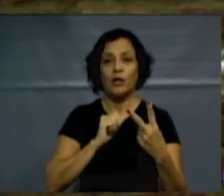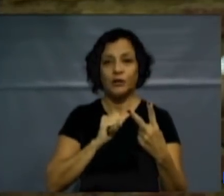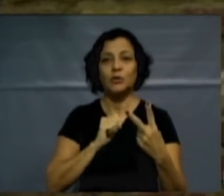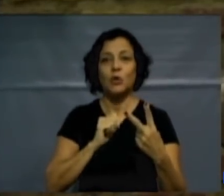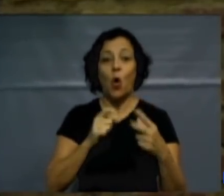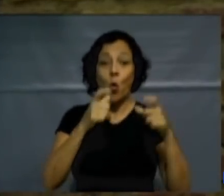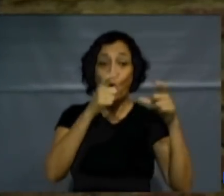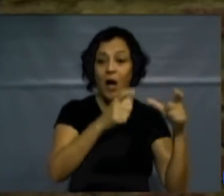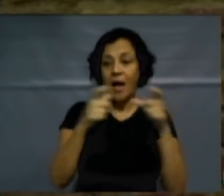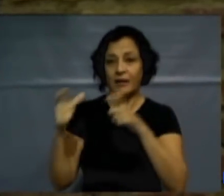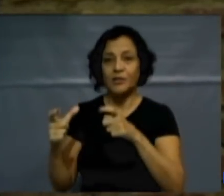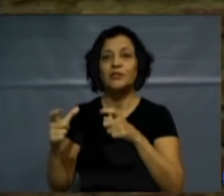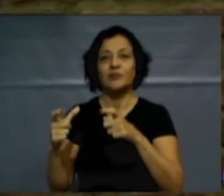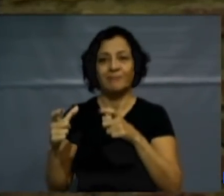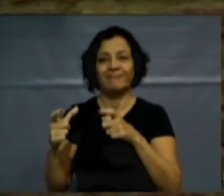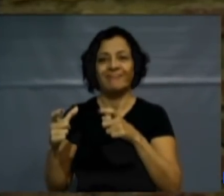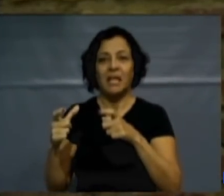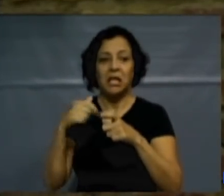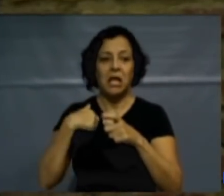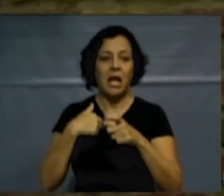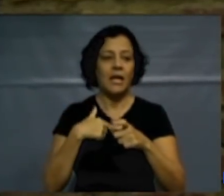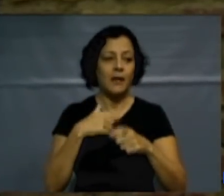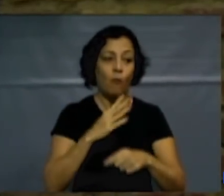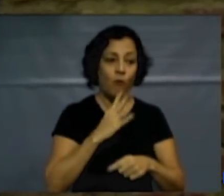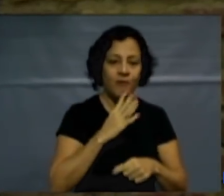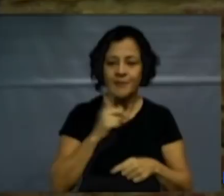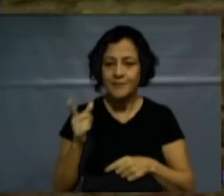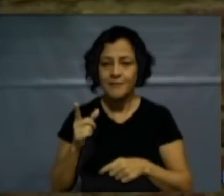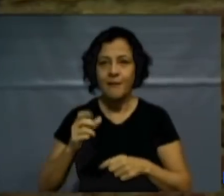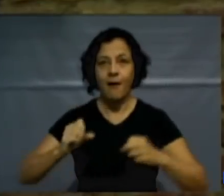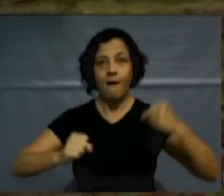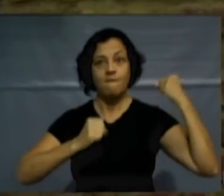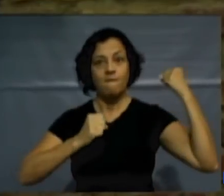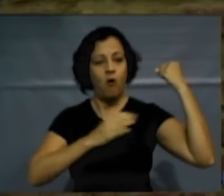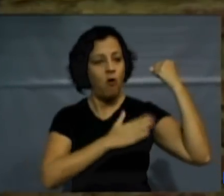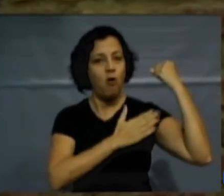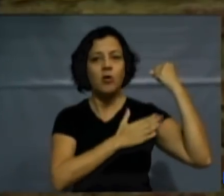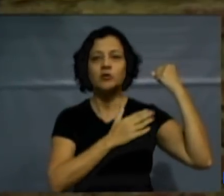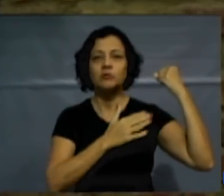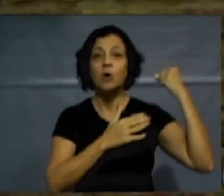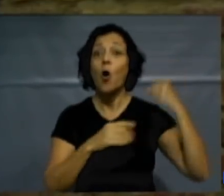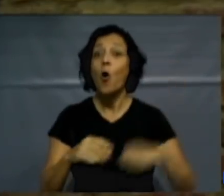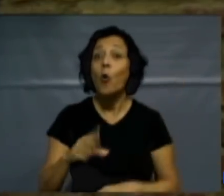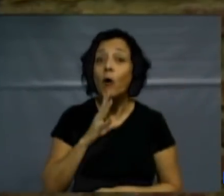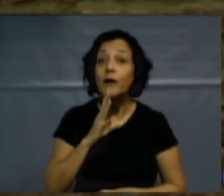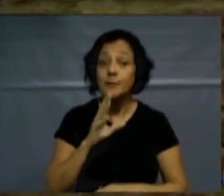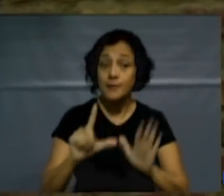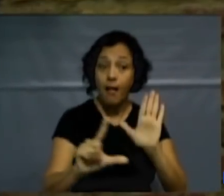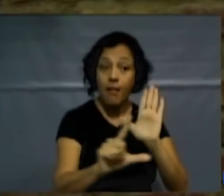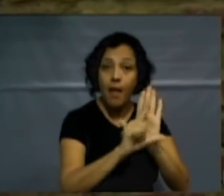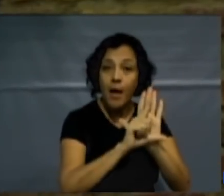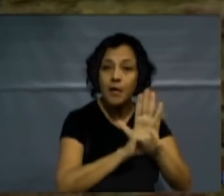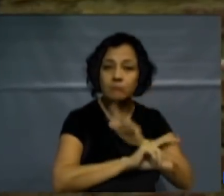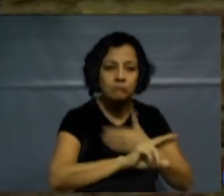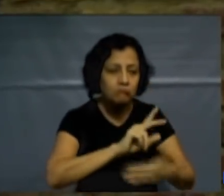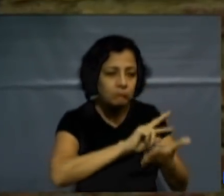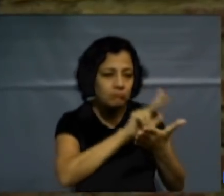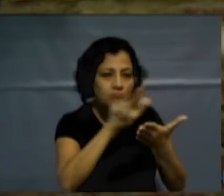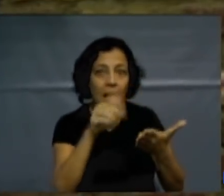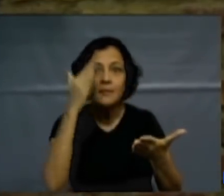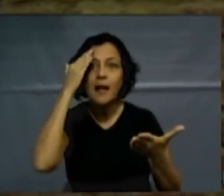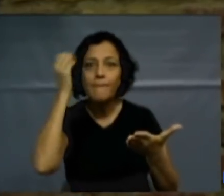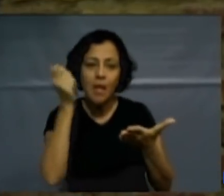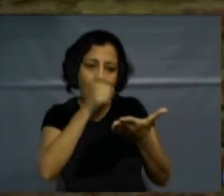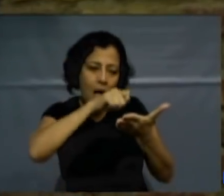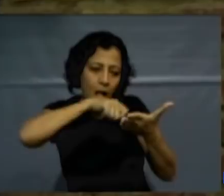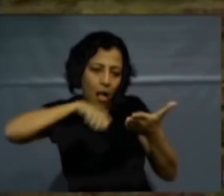era robusto, era conhecedor das leis, sabia ler, sabia escrever, o que era